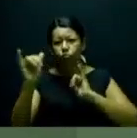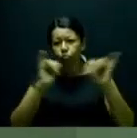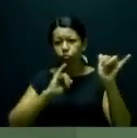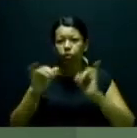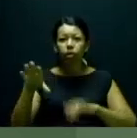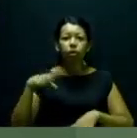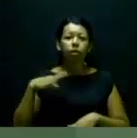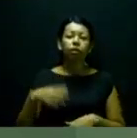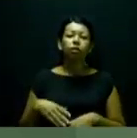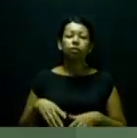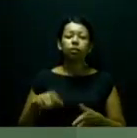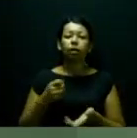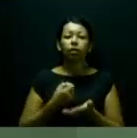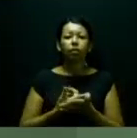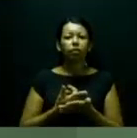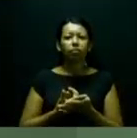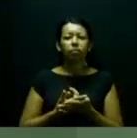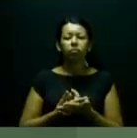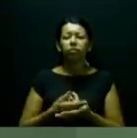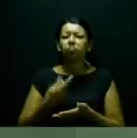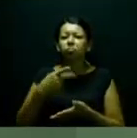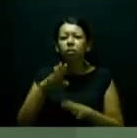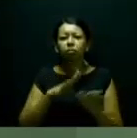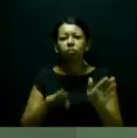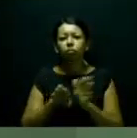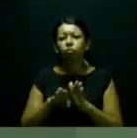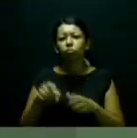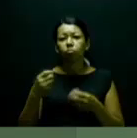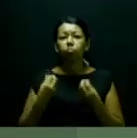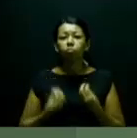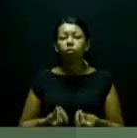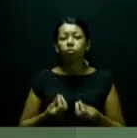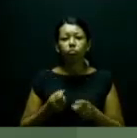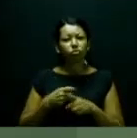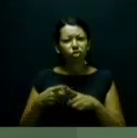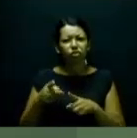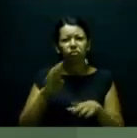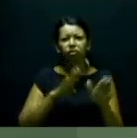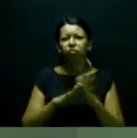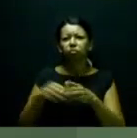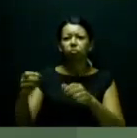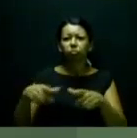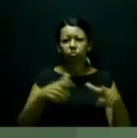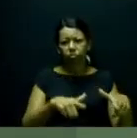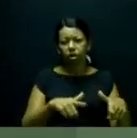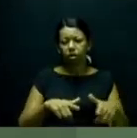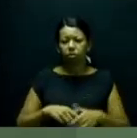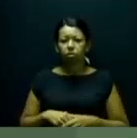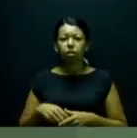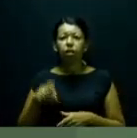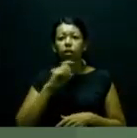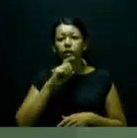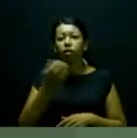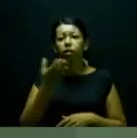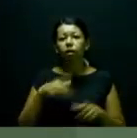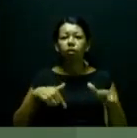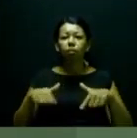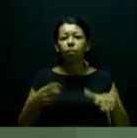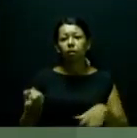mundo? Hoje ninguém quer trabalhar em Cubatão, não quer prestar em serviço, a não ser, logicamente, se tiver algum tipo de facilidade